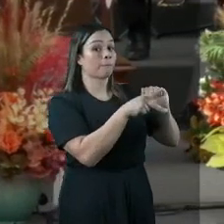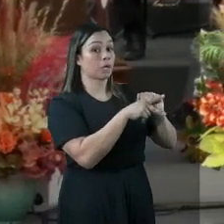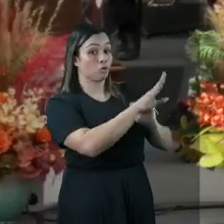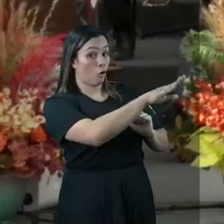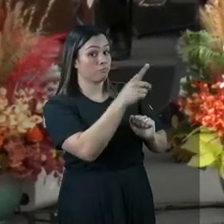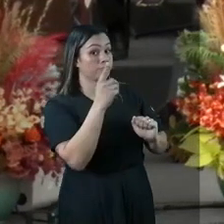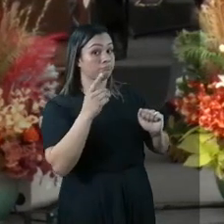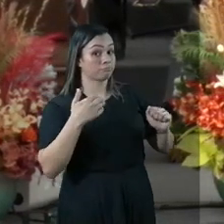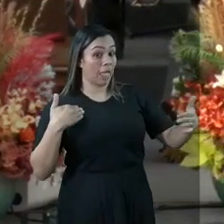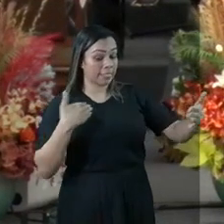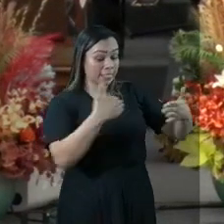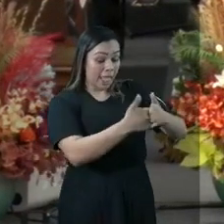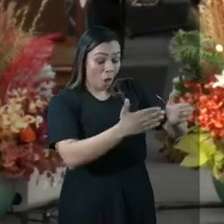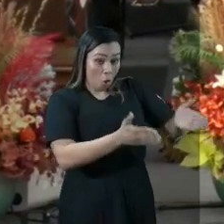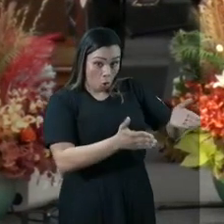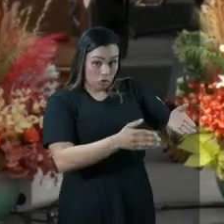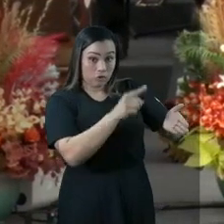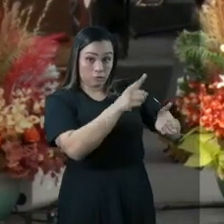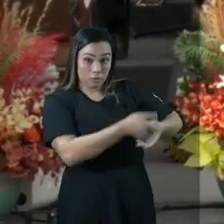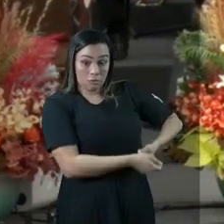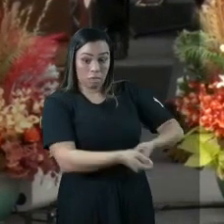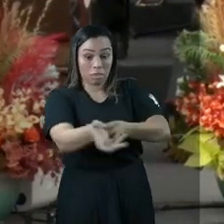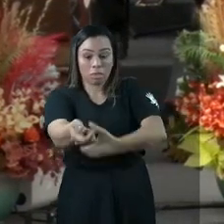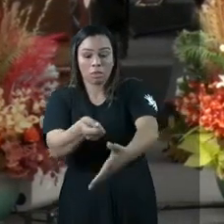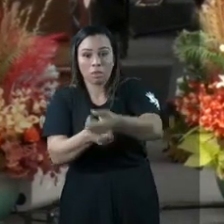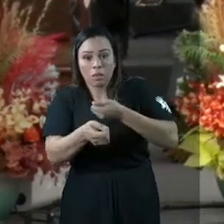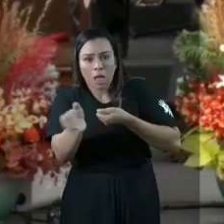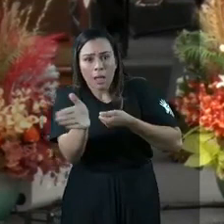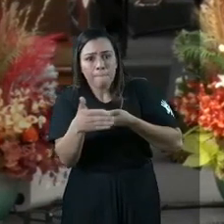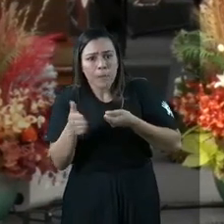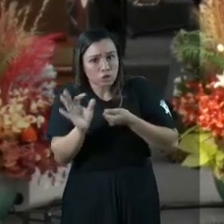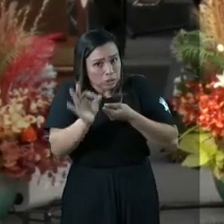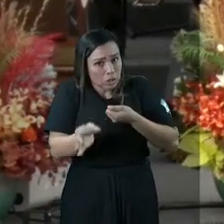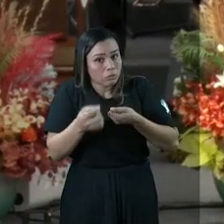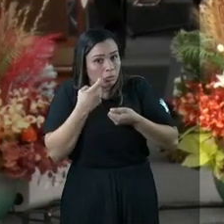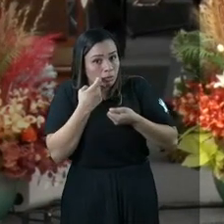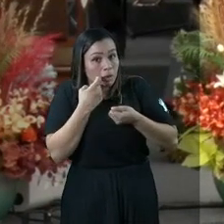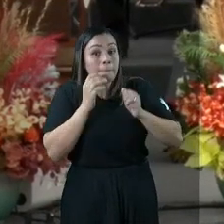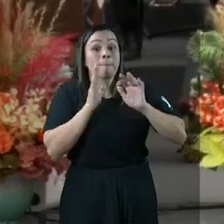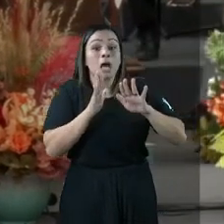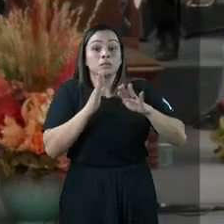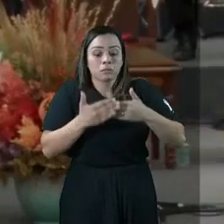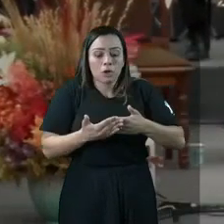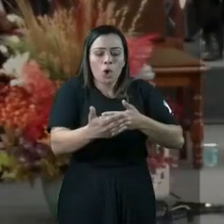mais pescador de peixes, tu serás pescador de homens. Com Mateus ele diz: levanta aí, rapaz, me